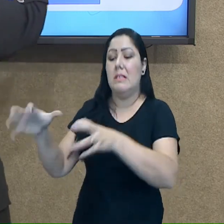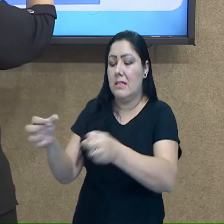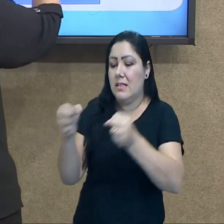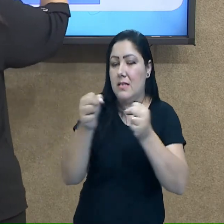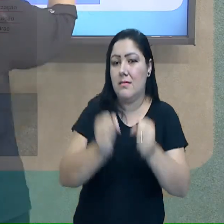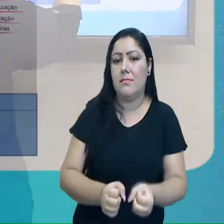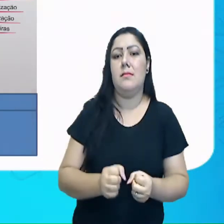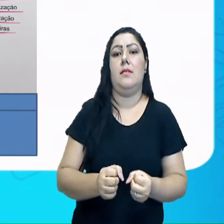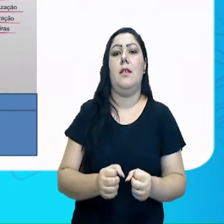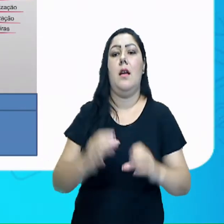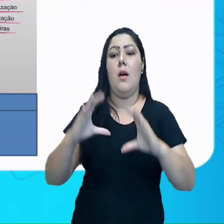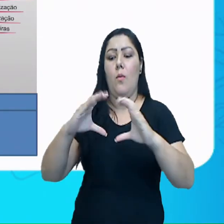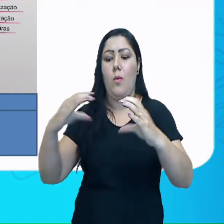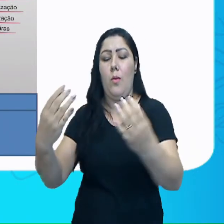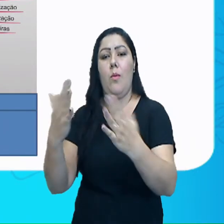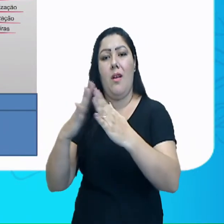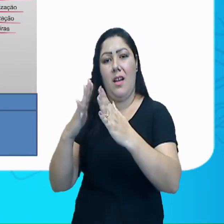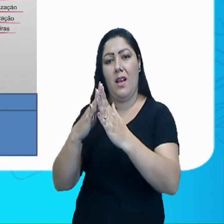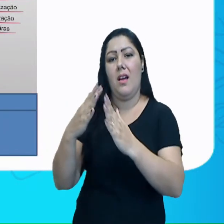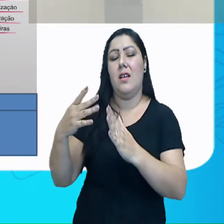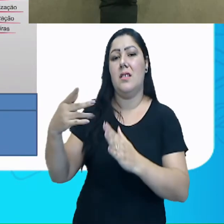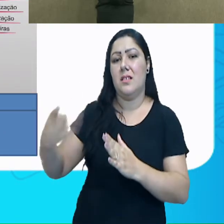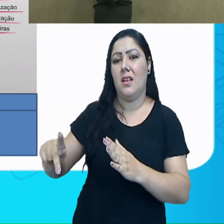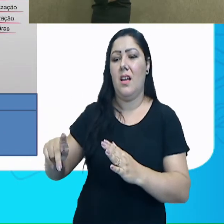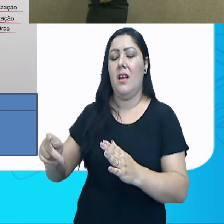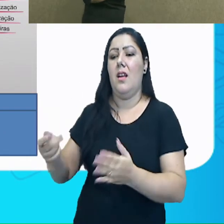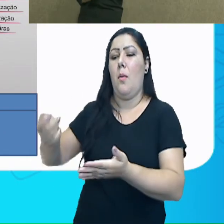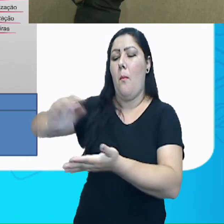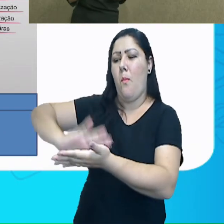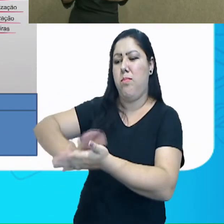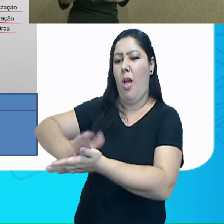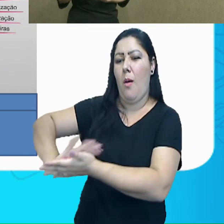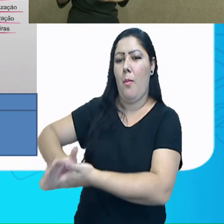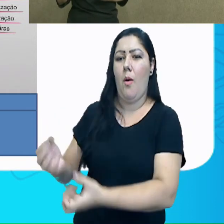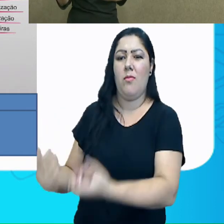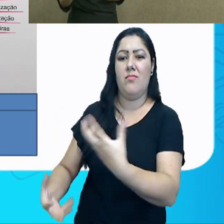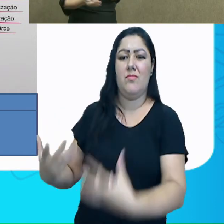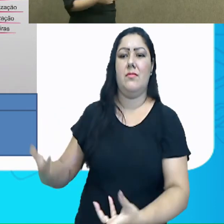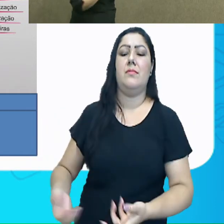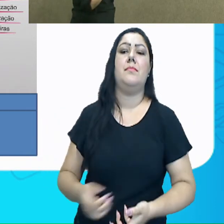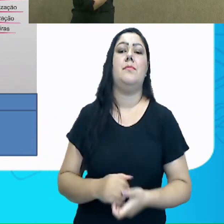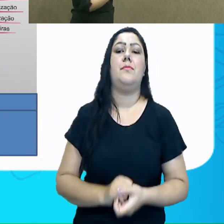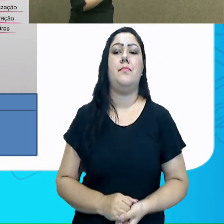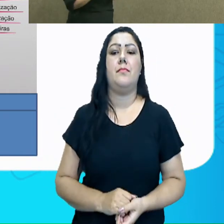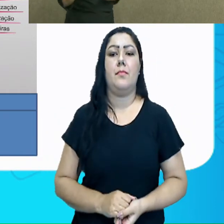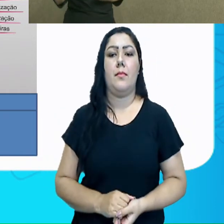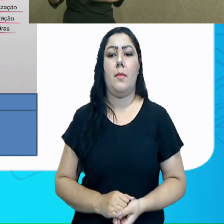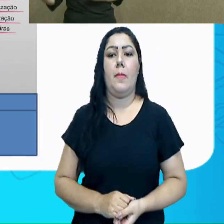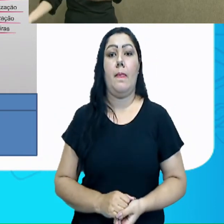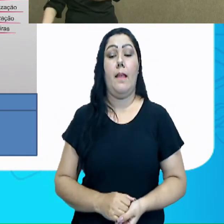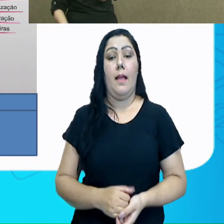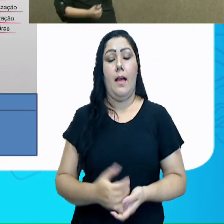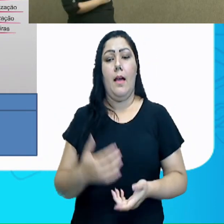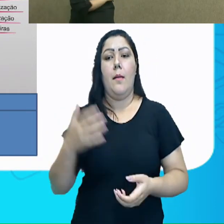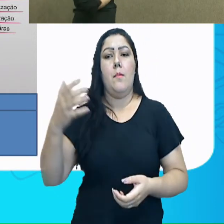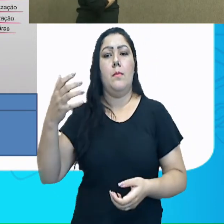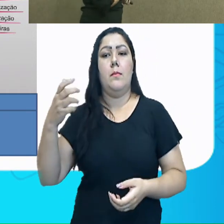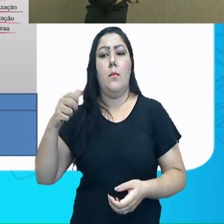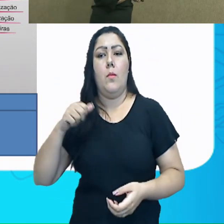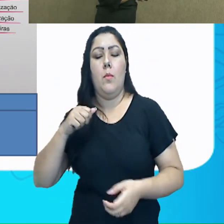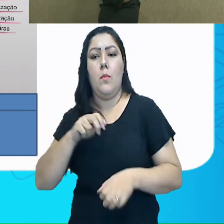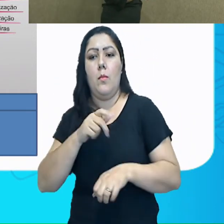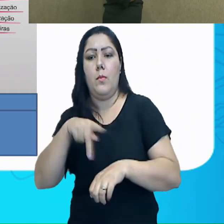A bandeira de prospecção, metais preciosos, era um incentivo de Portugal a essa busca de metais